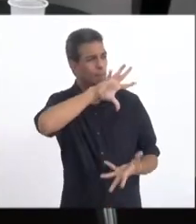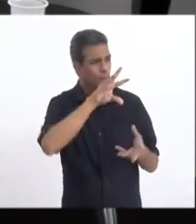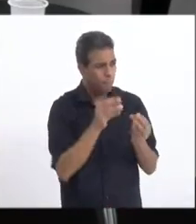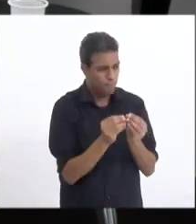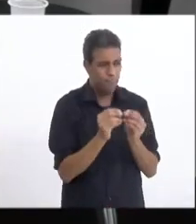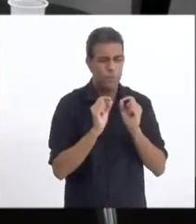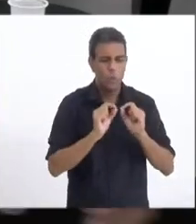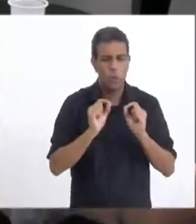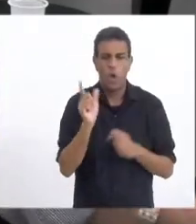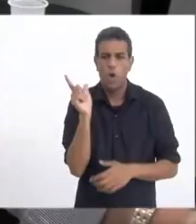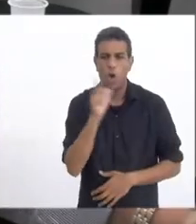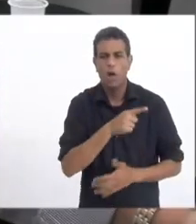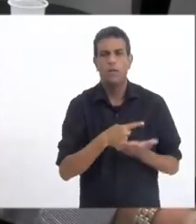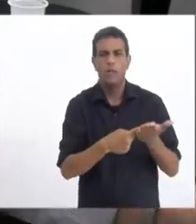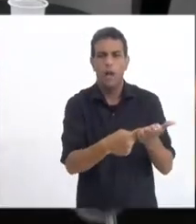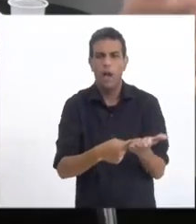né,